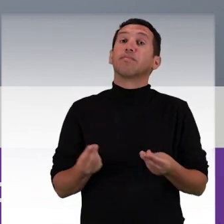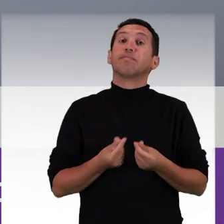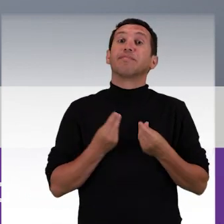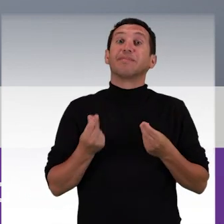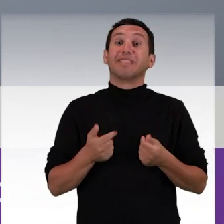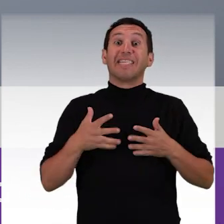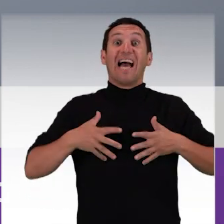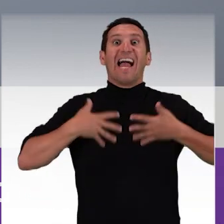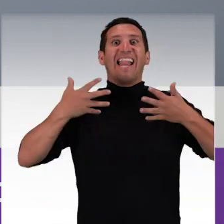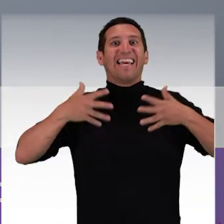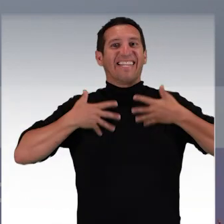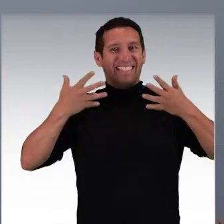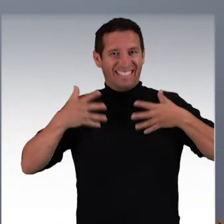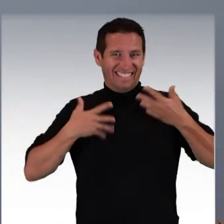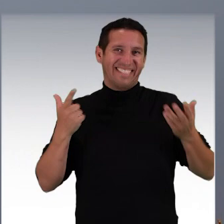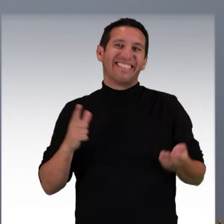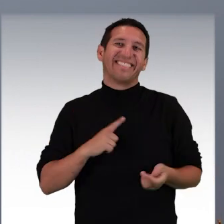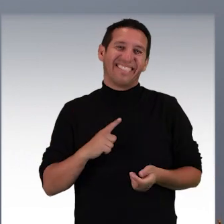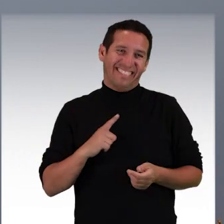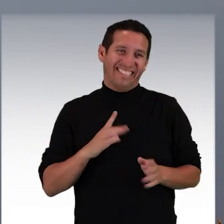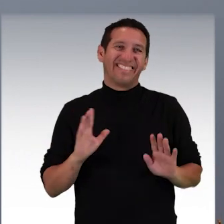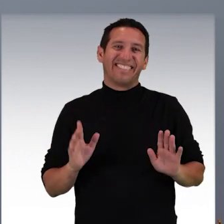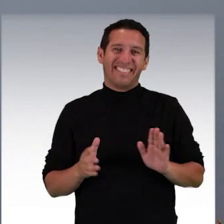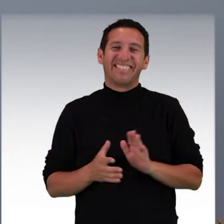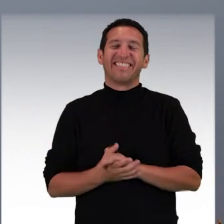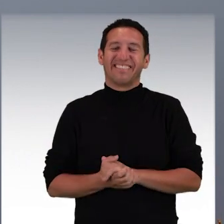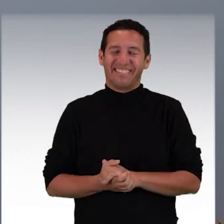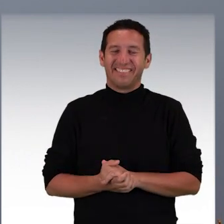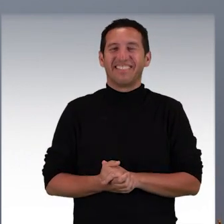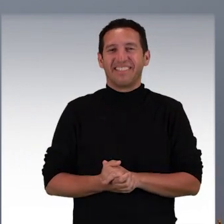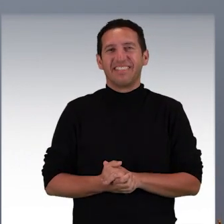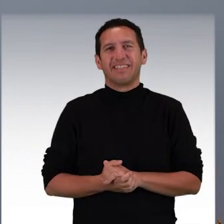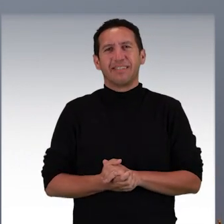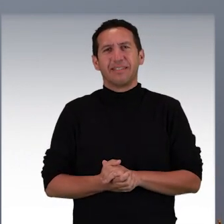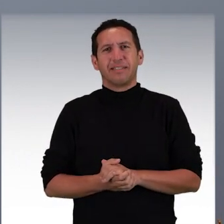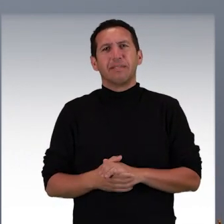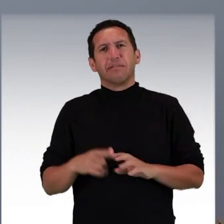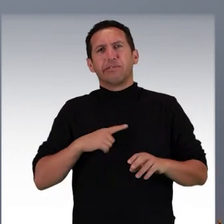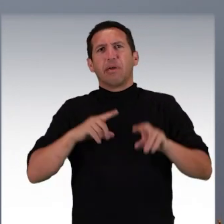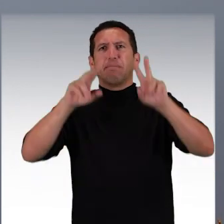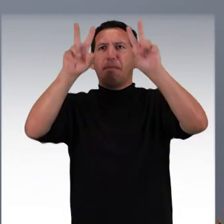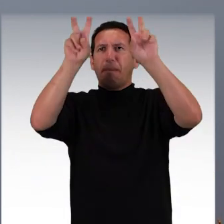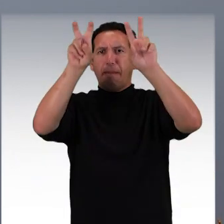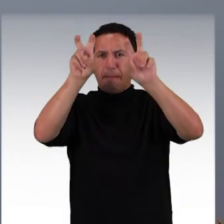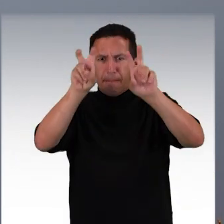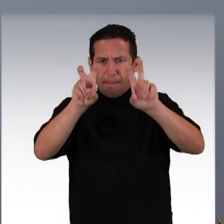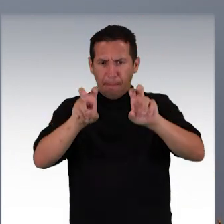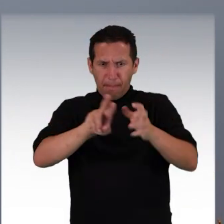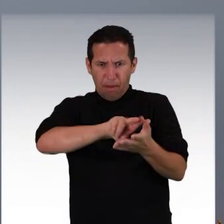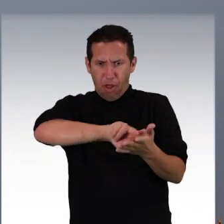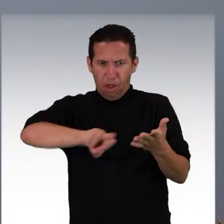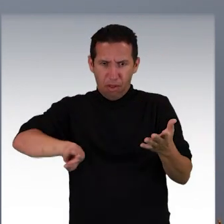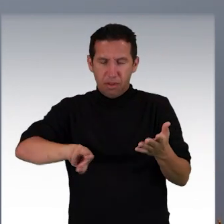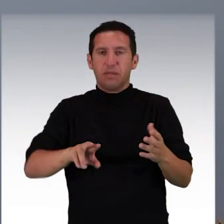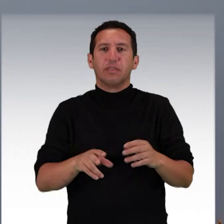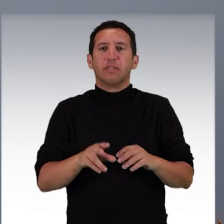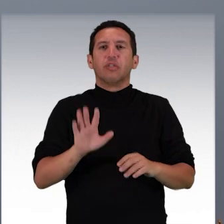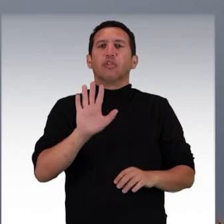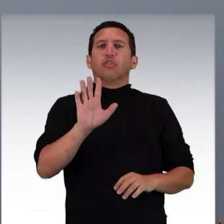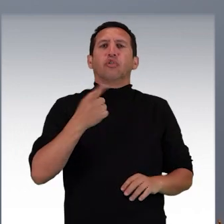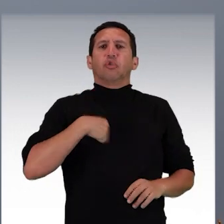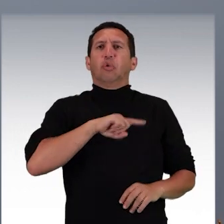grande eh alegria por lidar em determinados eh assuntos